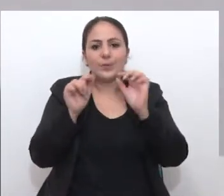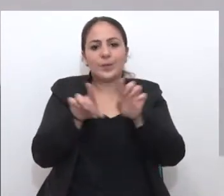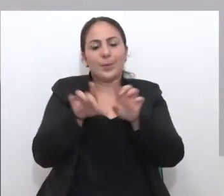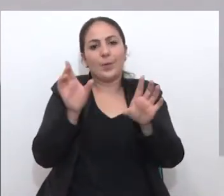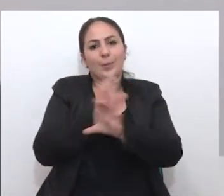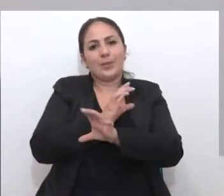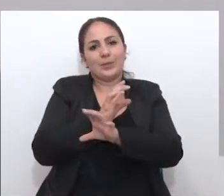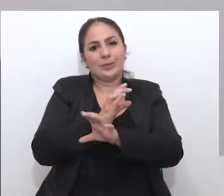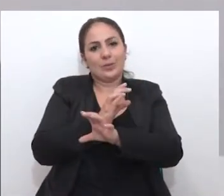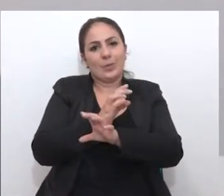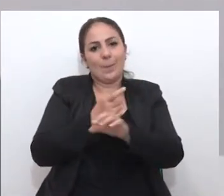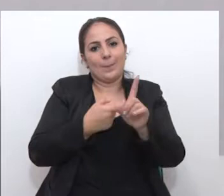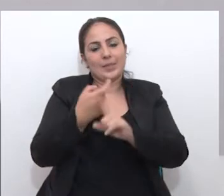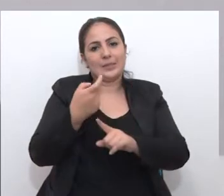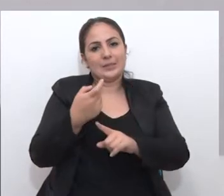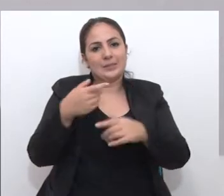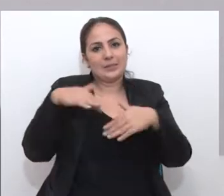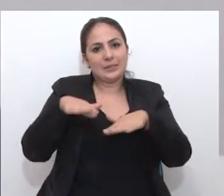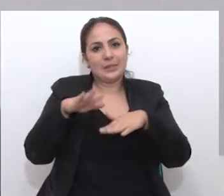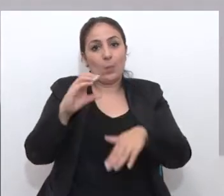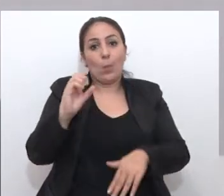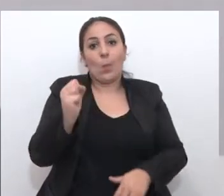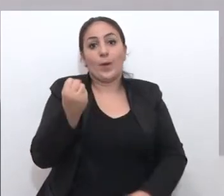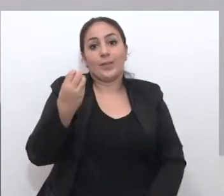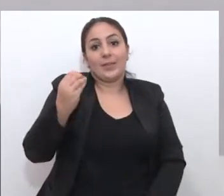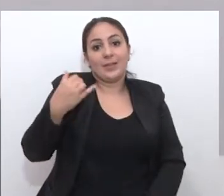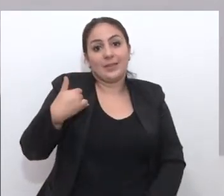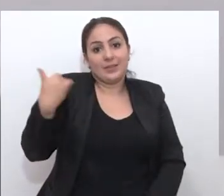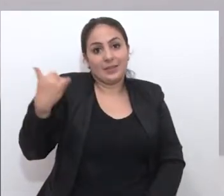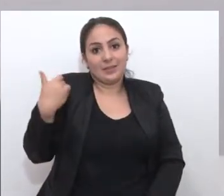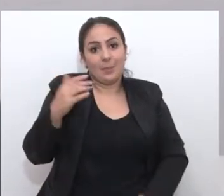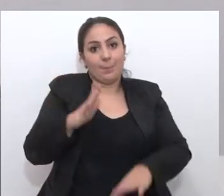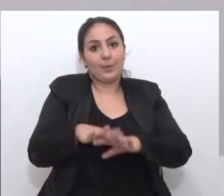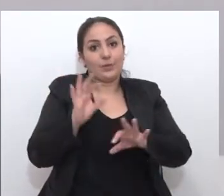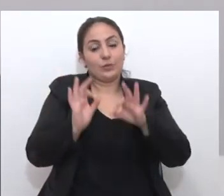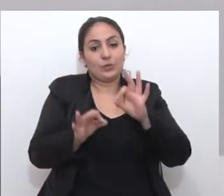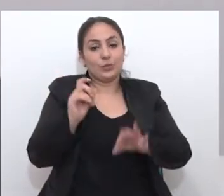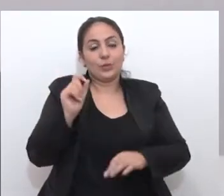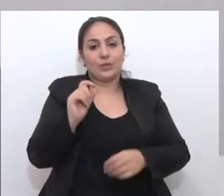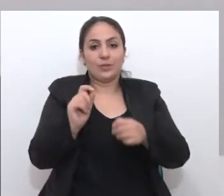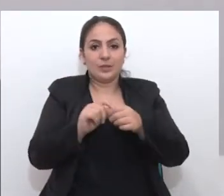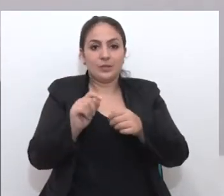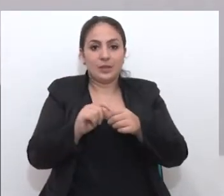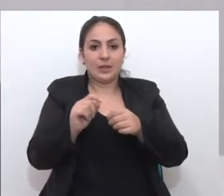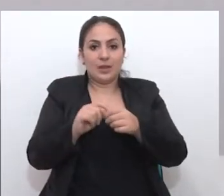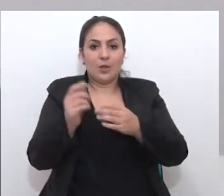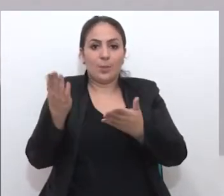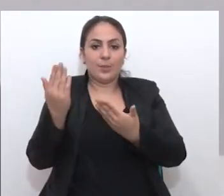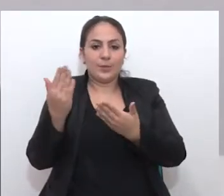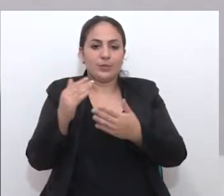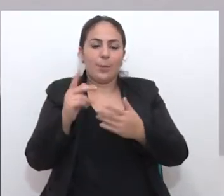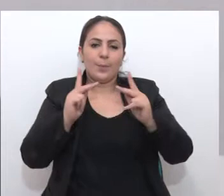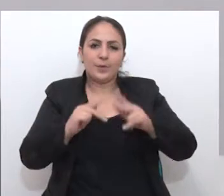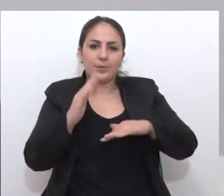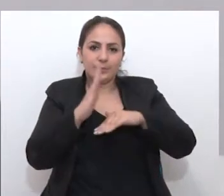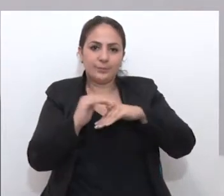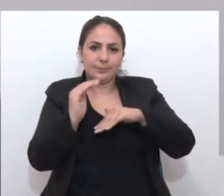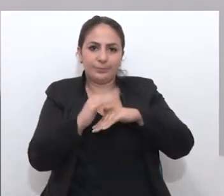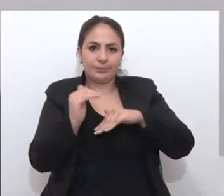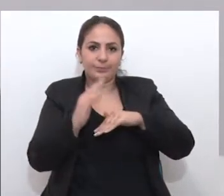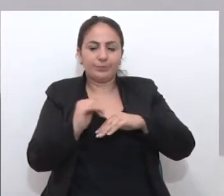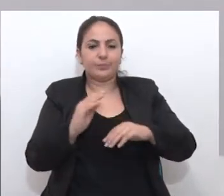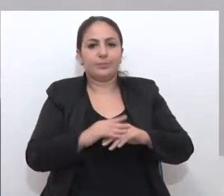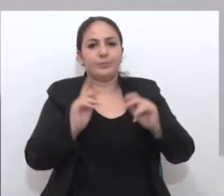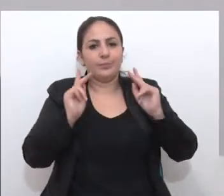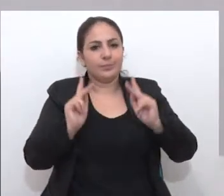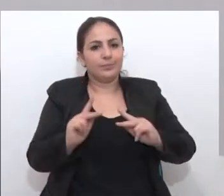também completou neste mês de setembro 80 anos. Então nada mais justo do que homenagear uma pessoa tão